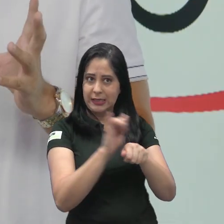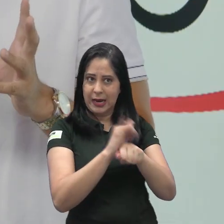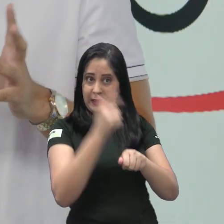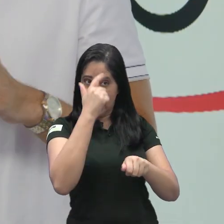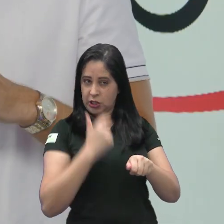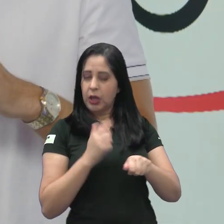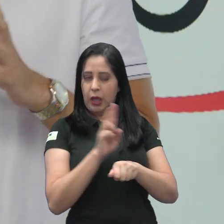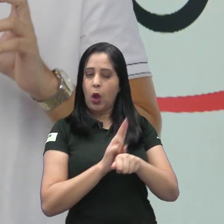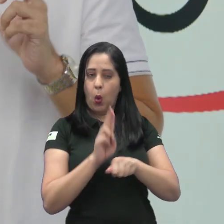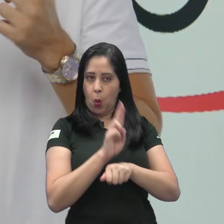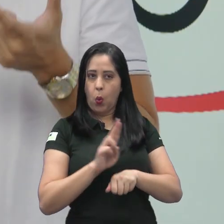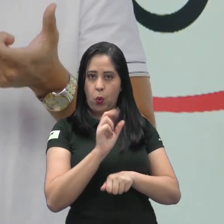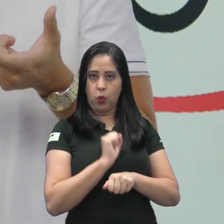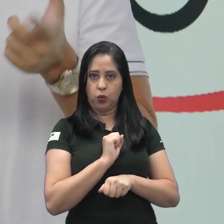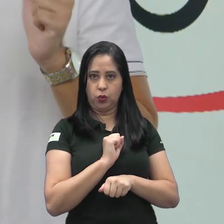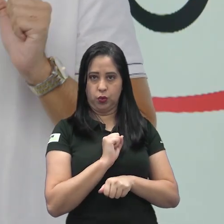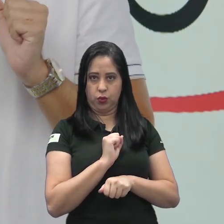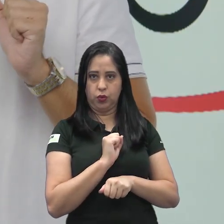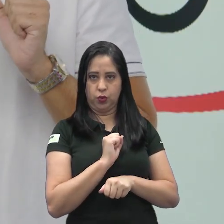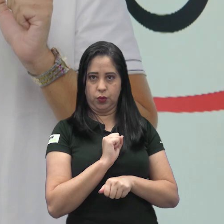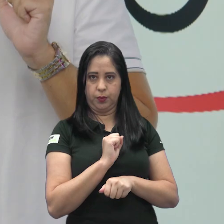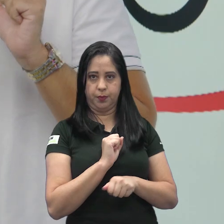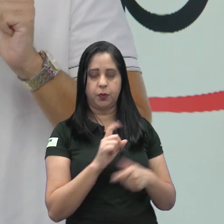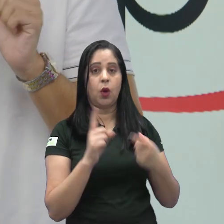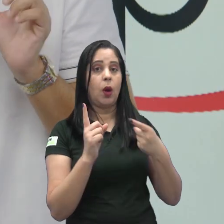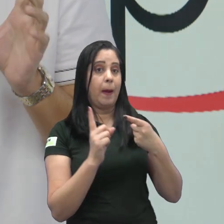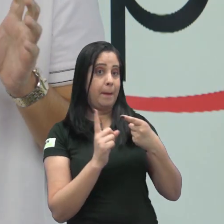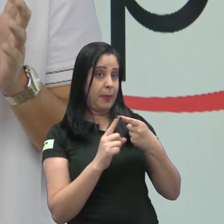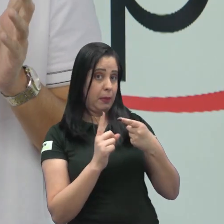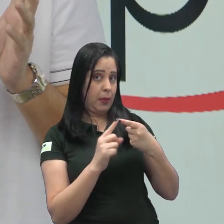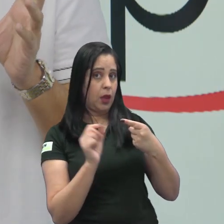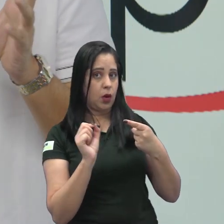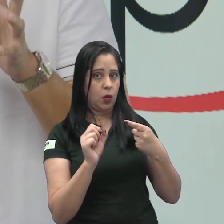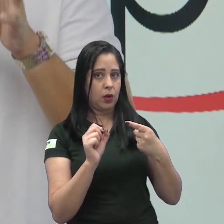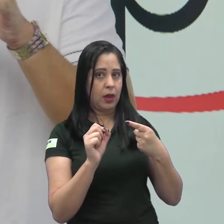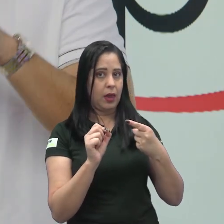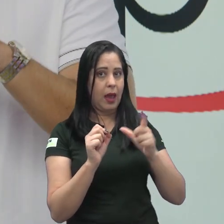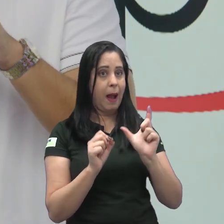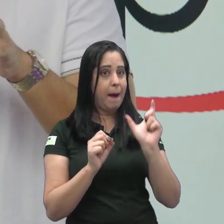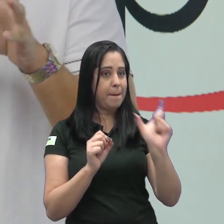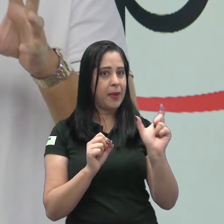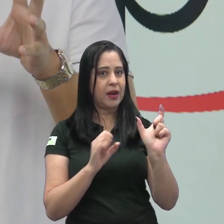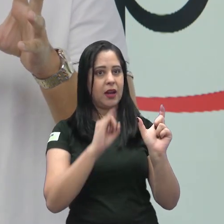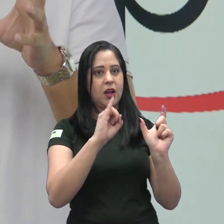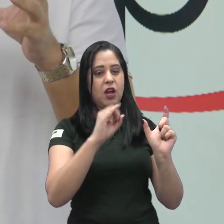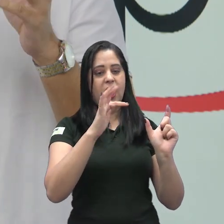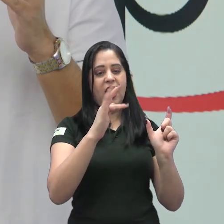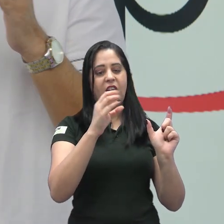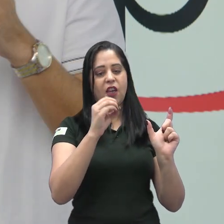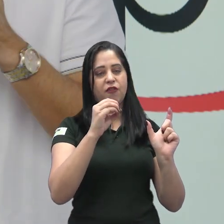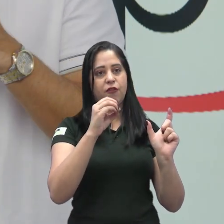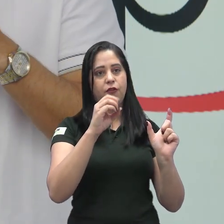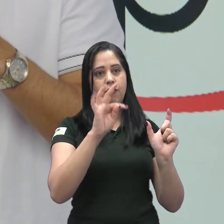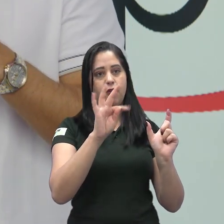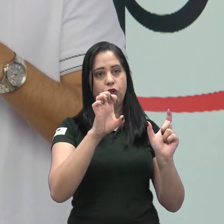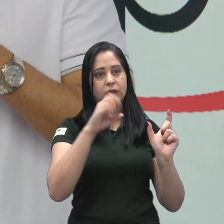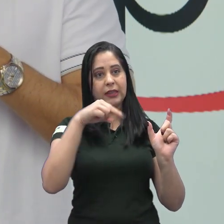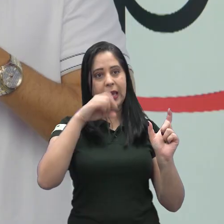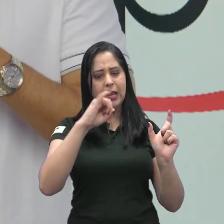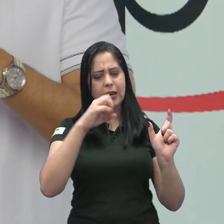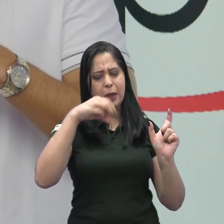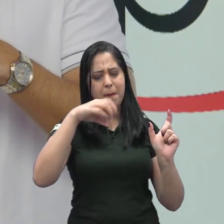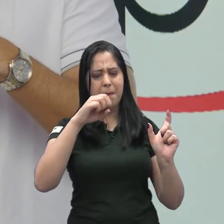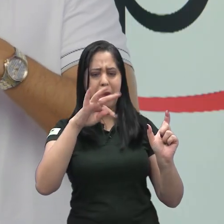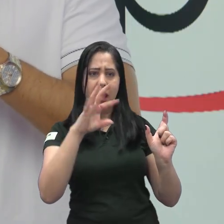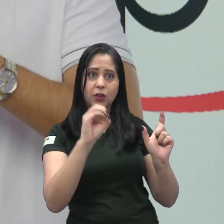que eu uso, mudou a chavinha para mim quando eu conheci. Uma delas é a palavra infotenimento, que é você